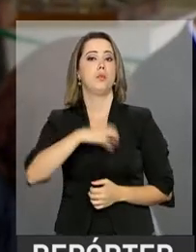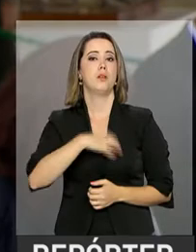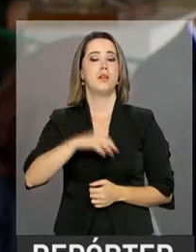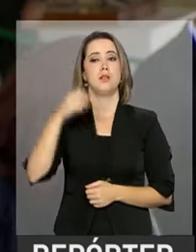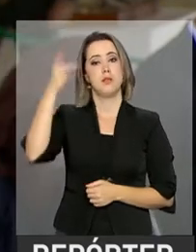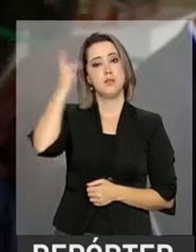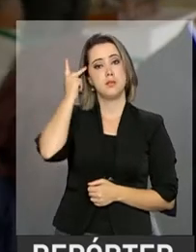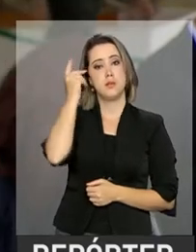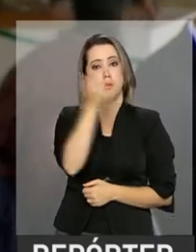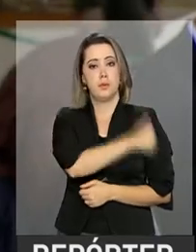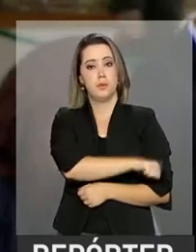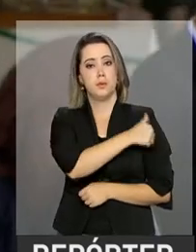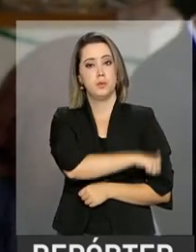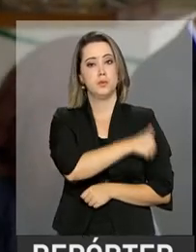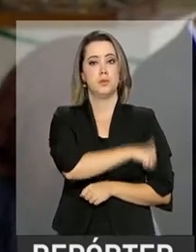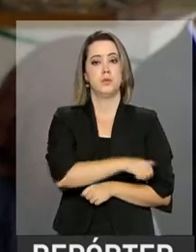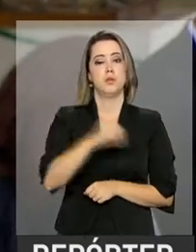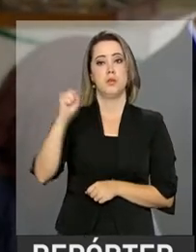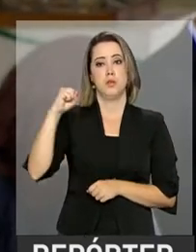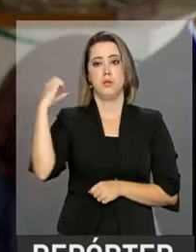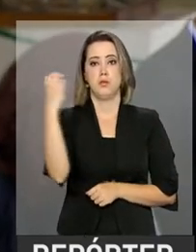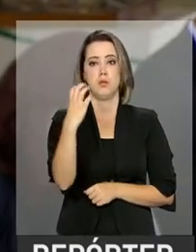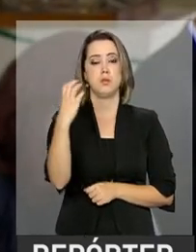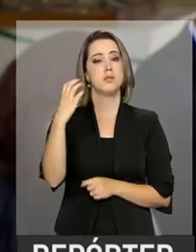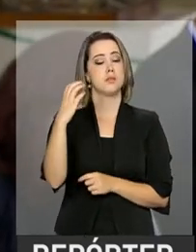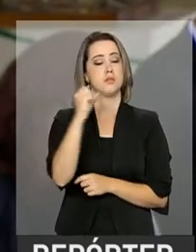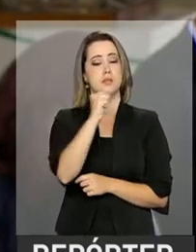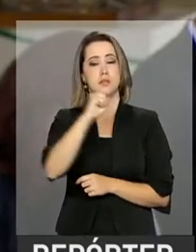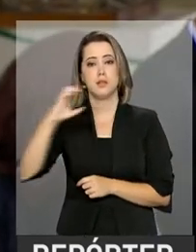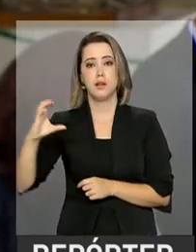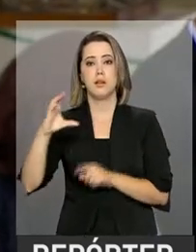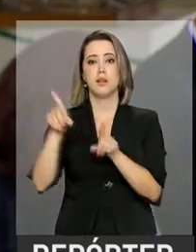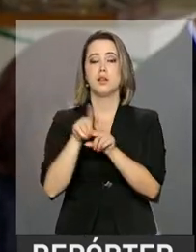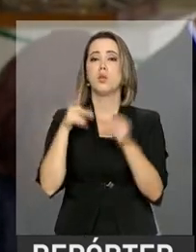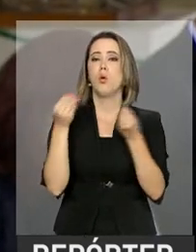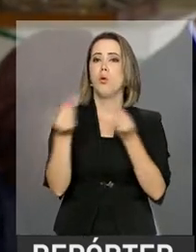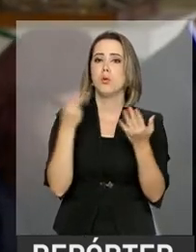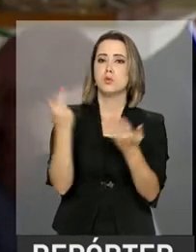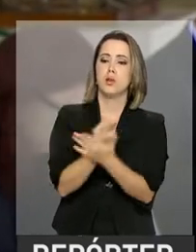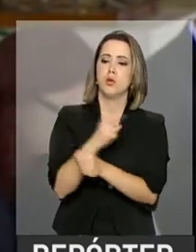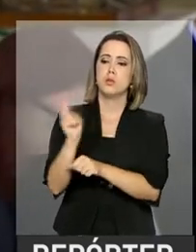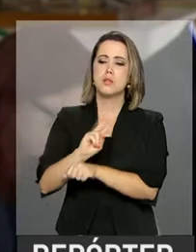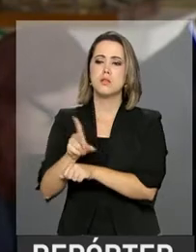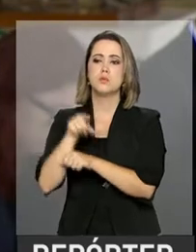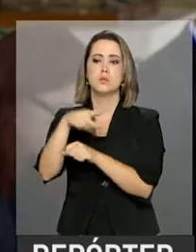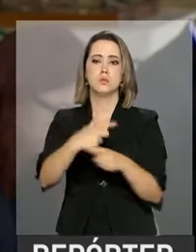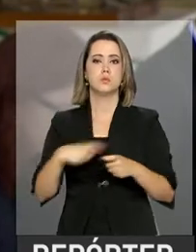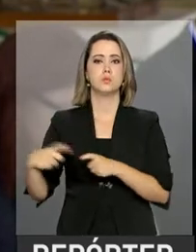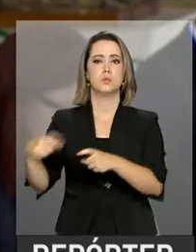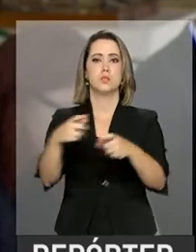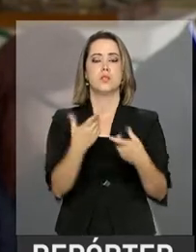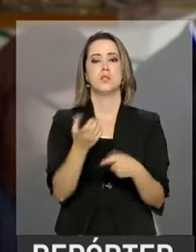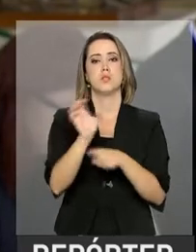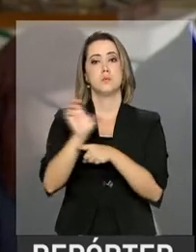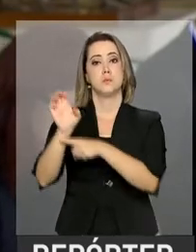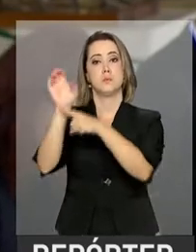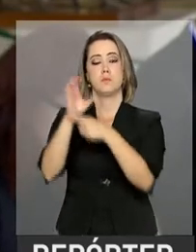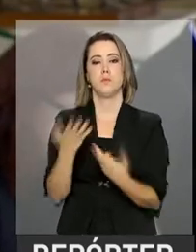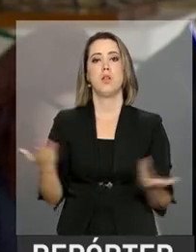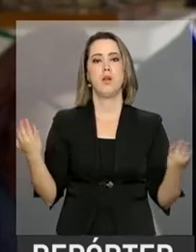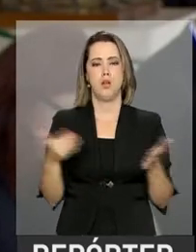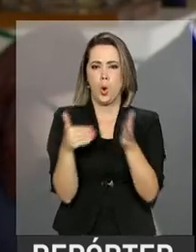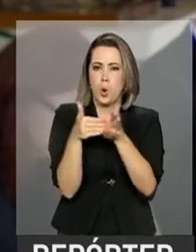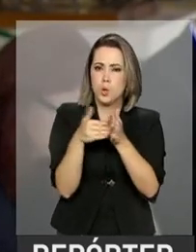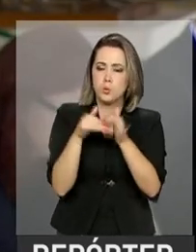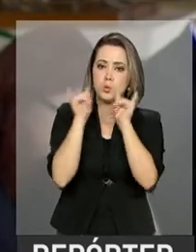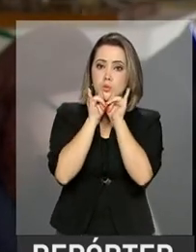e Santa Catarina. A meta é verificar como está ocorrendo a fiscalização nestes estados. E uma última